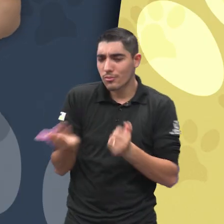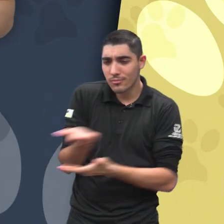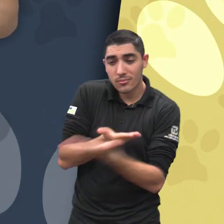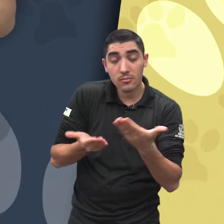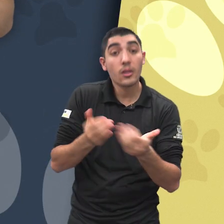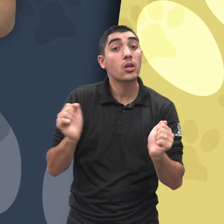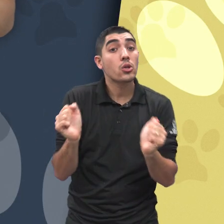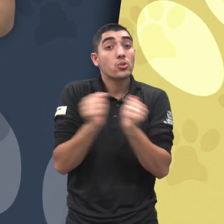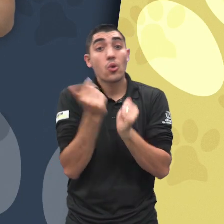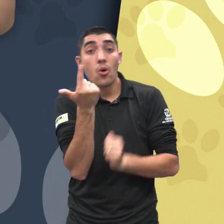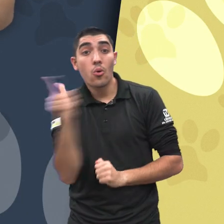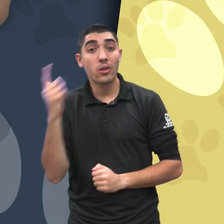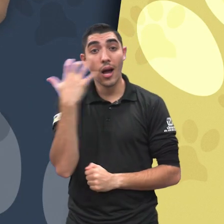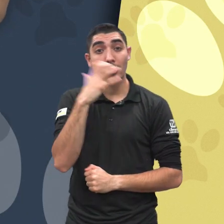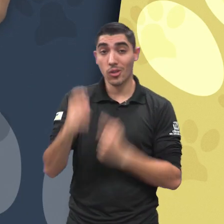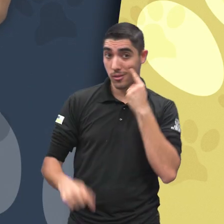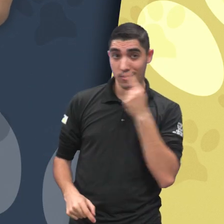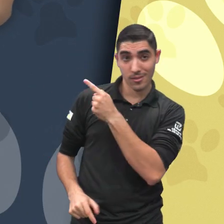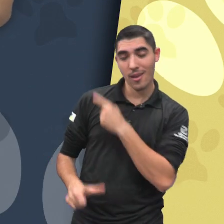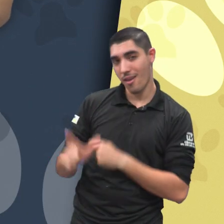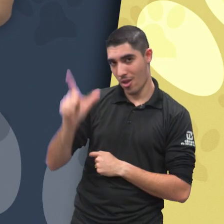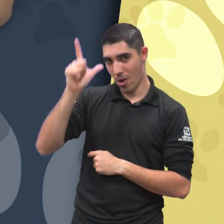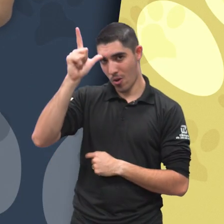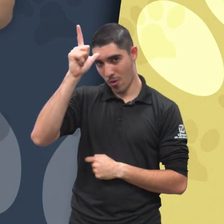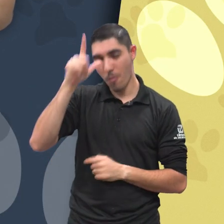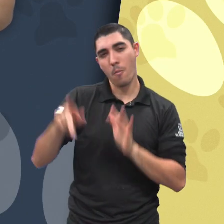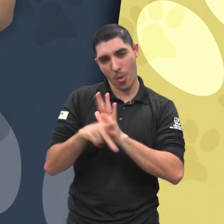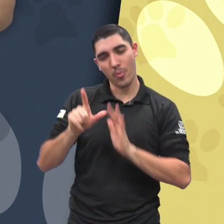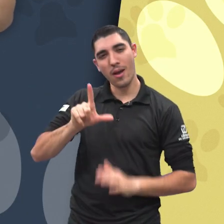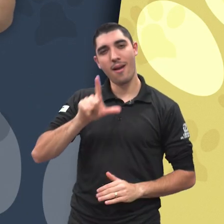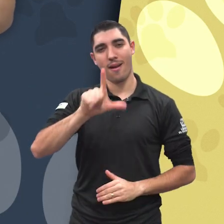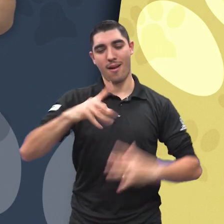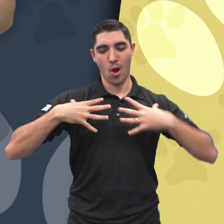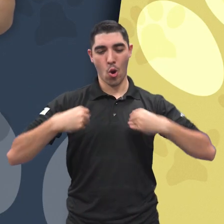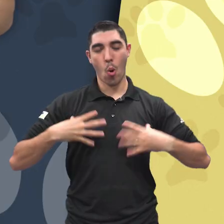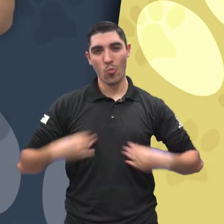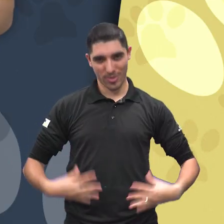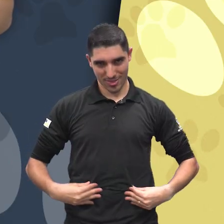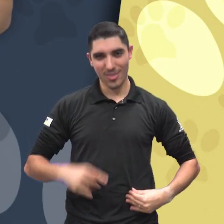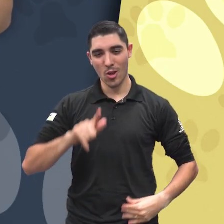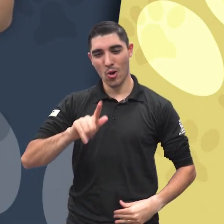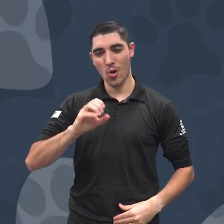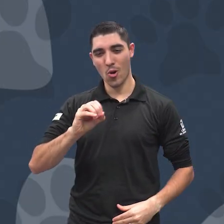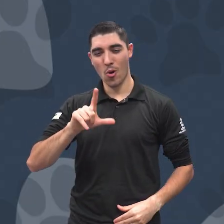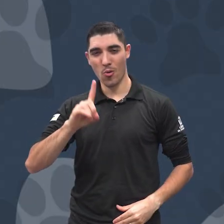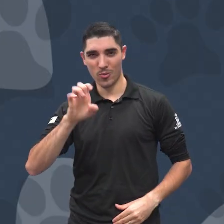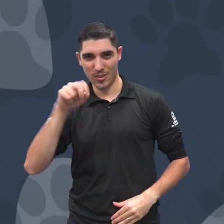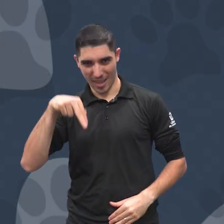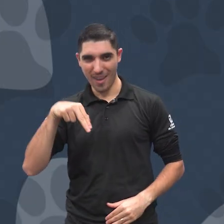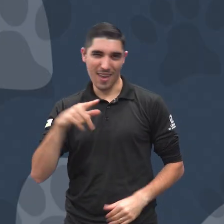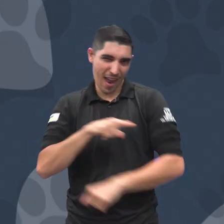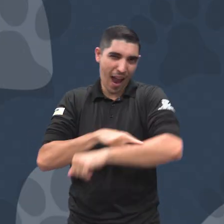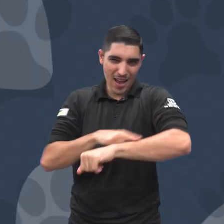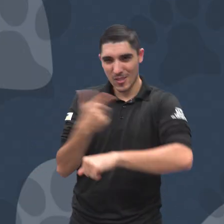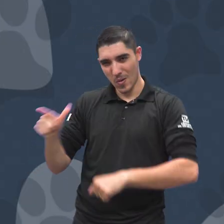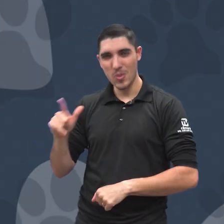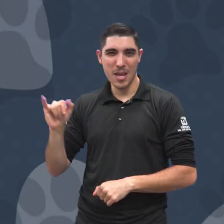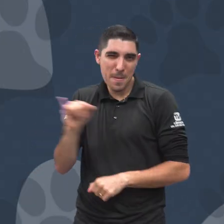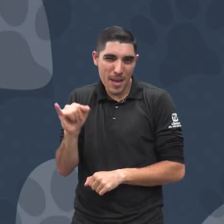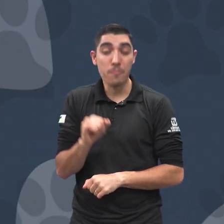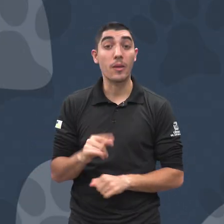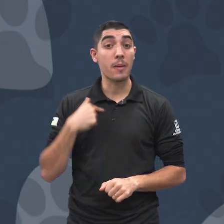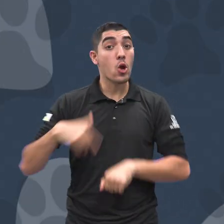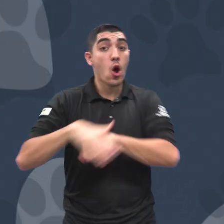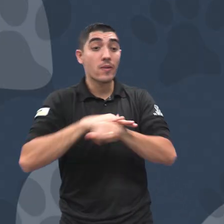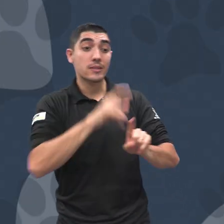muito bem com os tutores dele e também com a irmãzinha, a Athena, que é uma Golden Retriever. Agora, eu fui até a casa deles